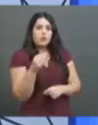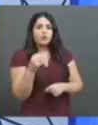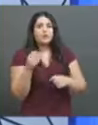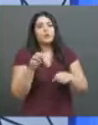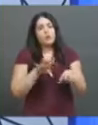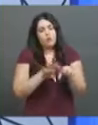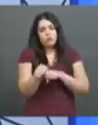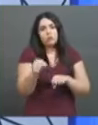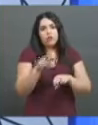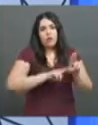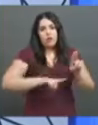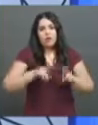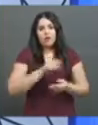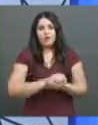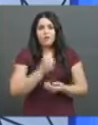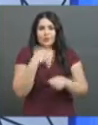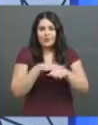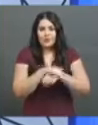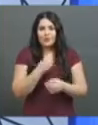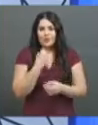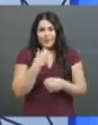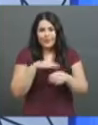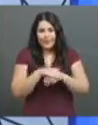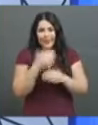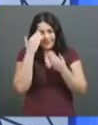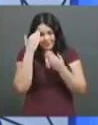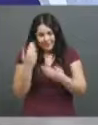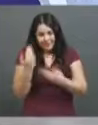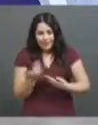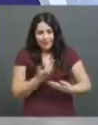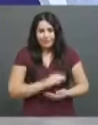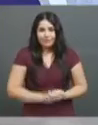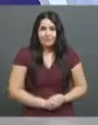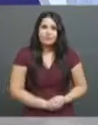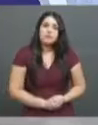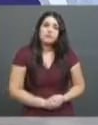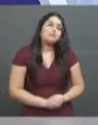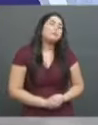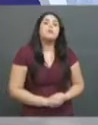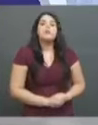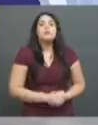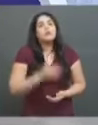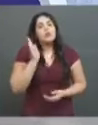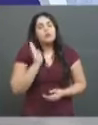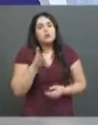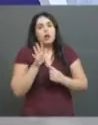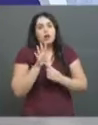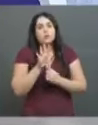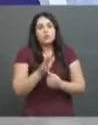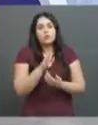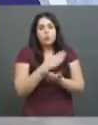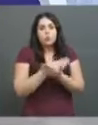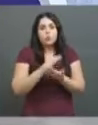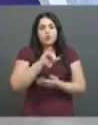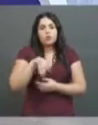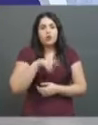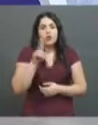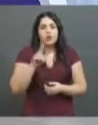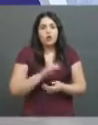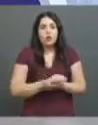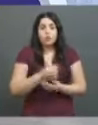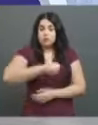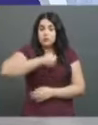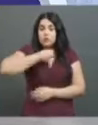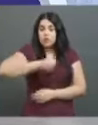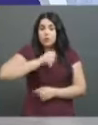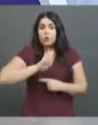noite. Muito obrigado pelo convite. Boa noite. Obrigado. Obrigada. Então, nós já mostramos no começo do jornal essa reportagem que